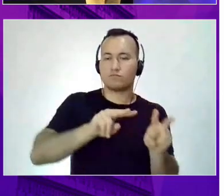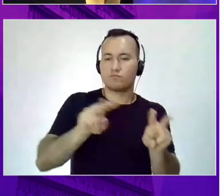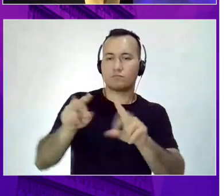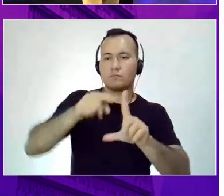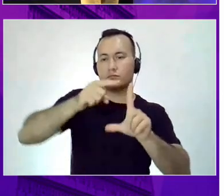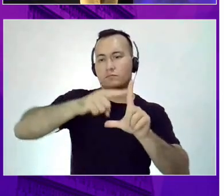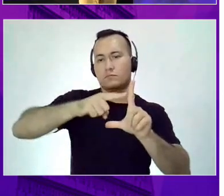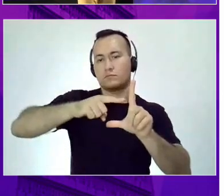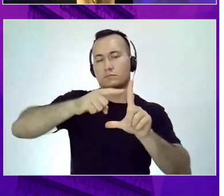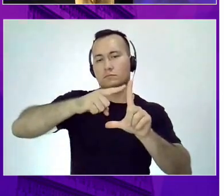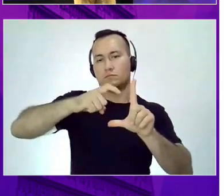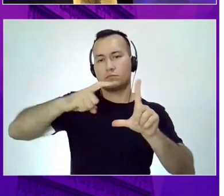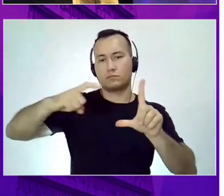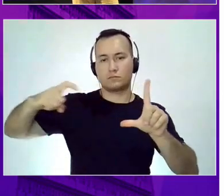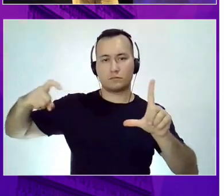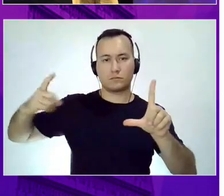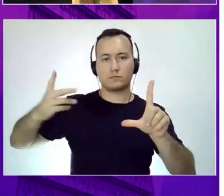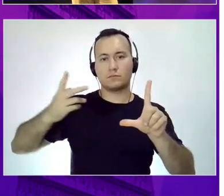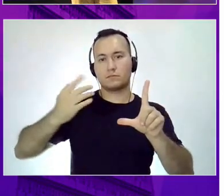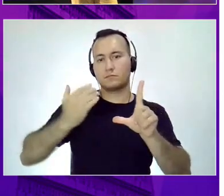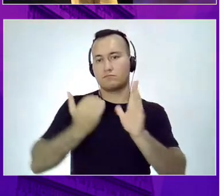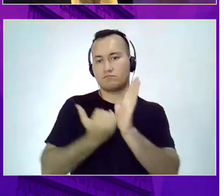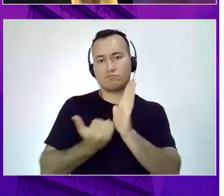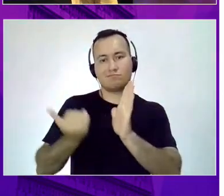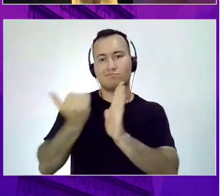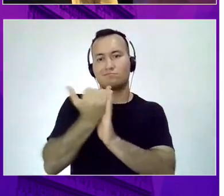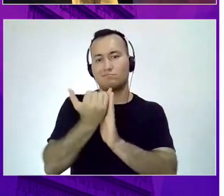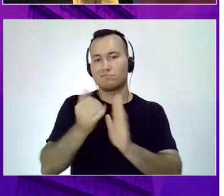Aqui está um pouco um exemplo